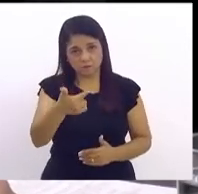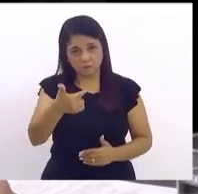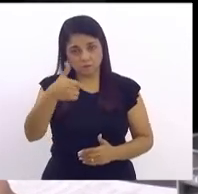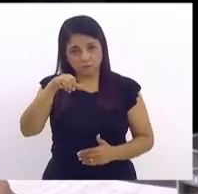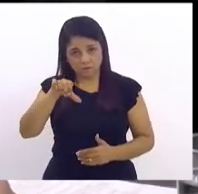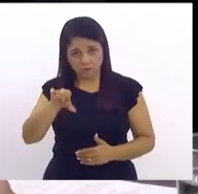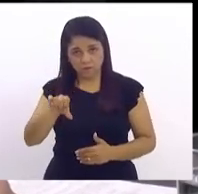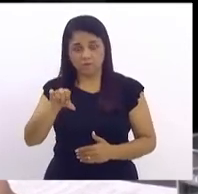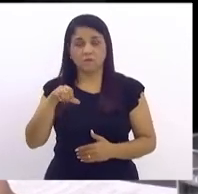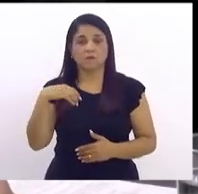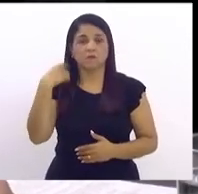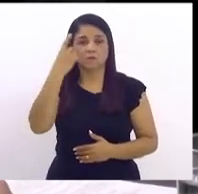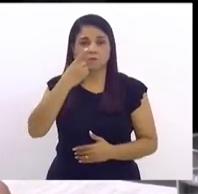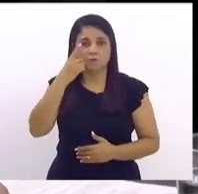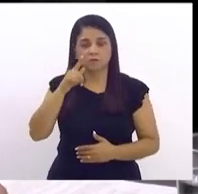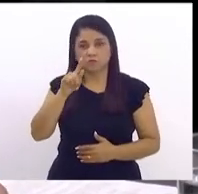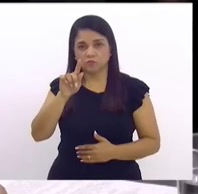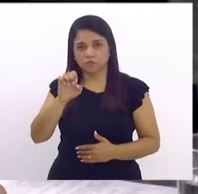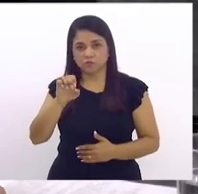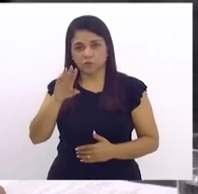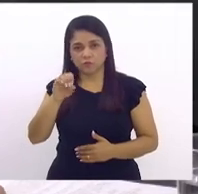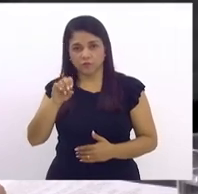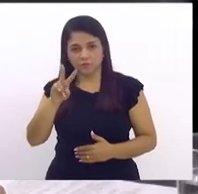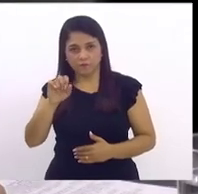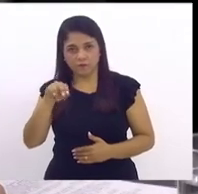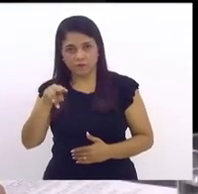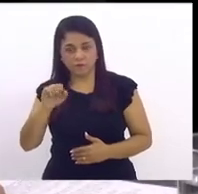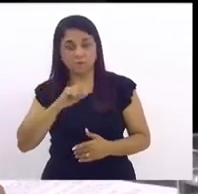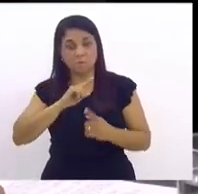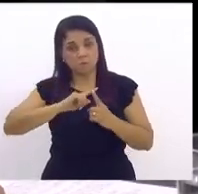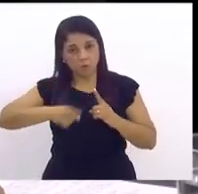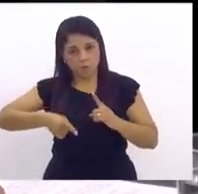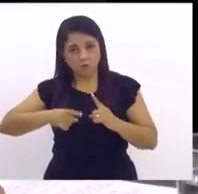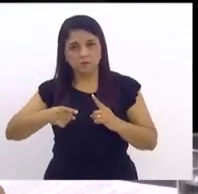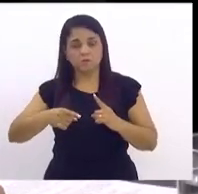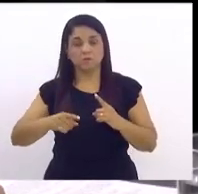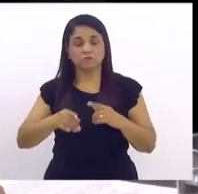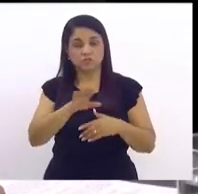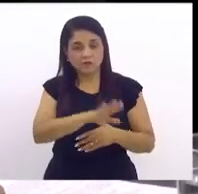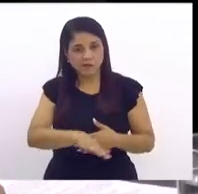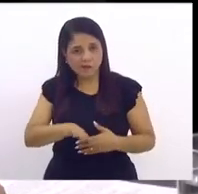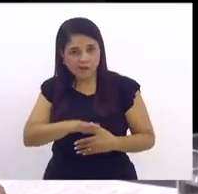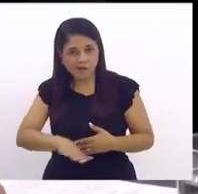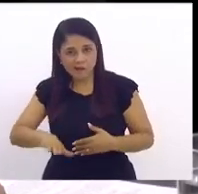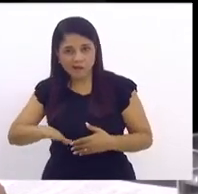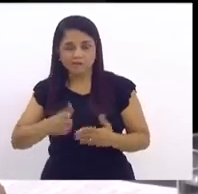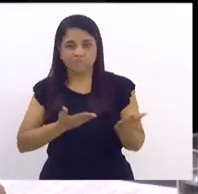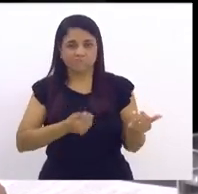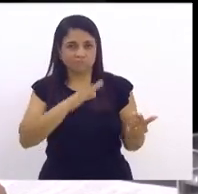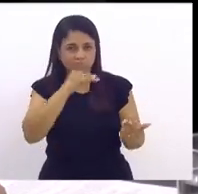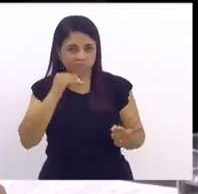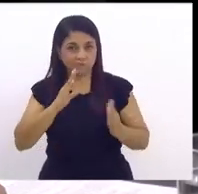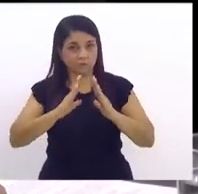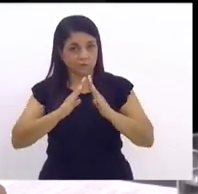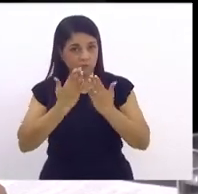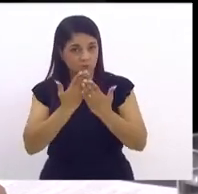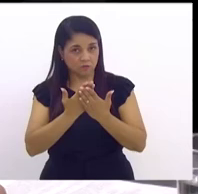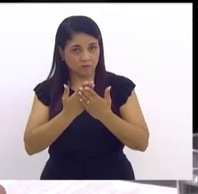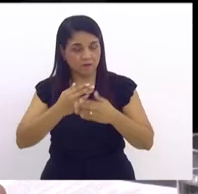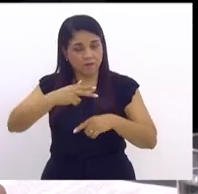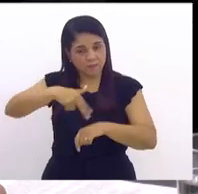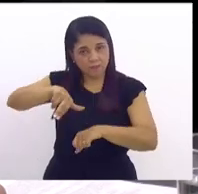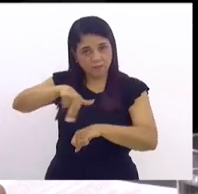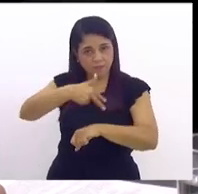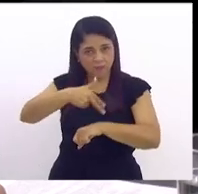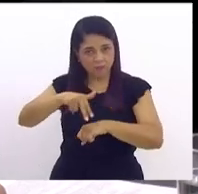do deputado Giovanni Ratinho, que dispõe sobre a proibição de exposição de crianças e adolescentes no âmbito escolar a danças que